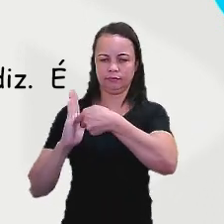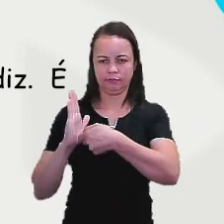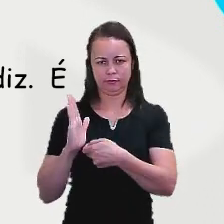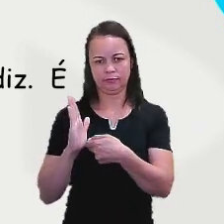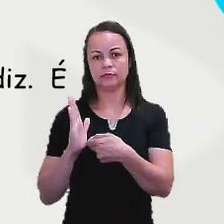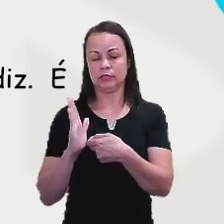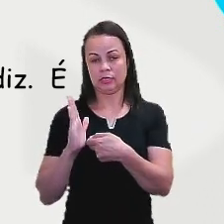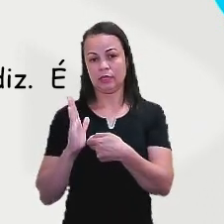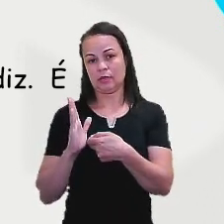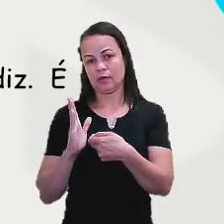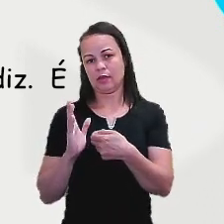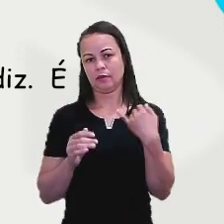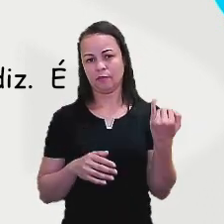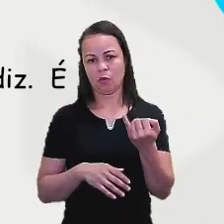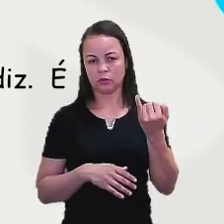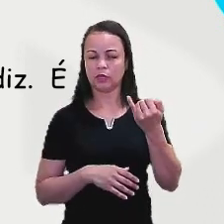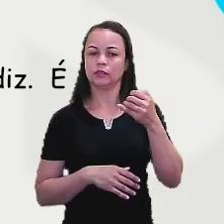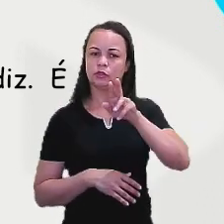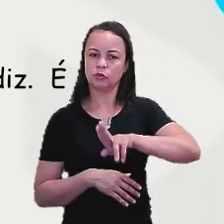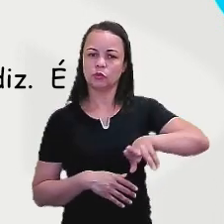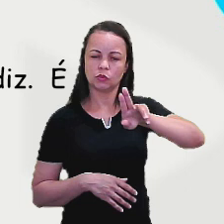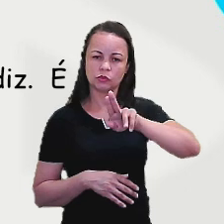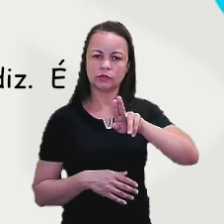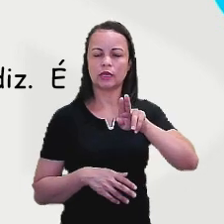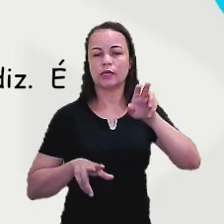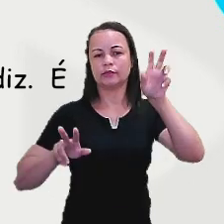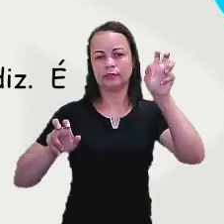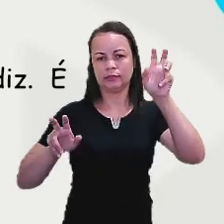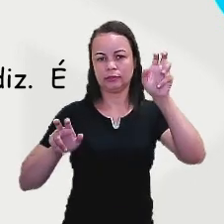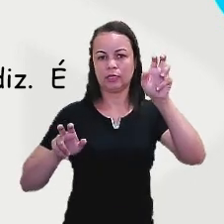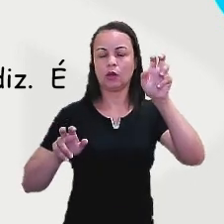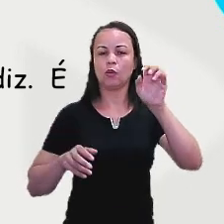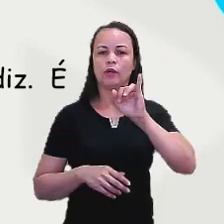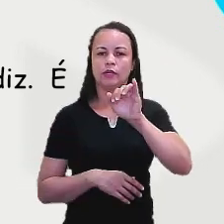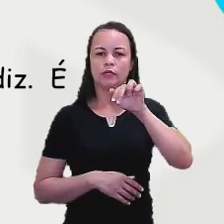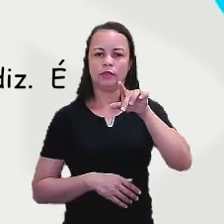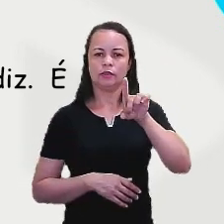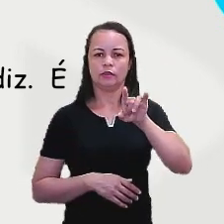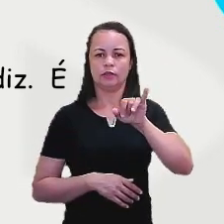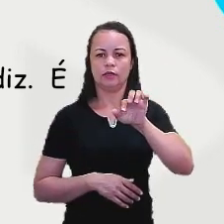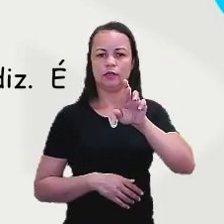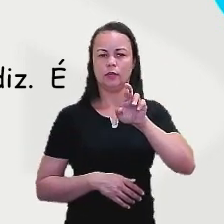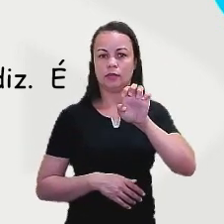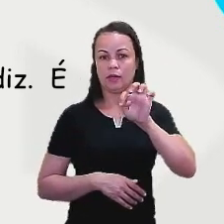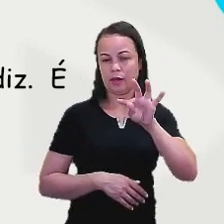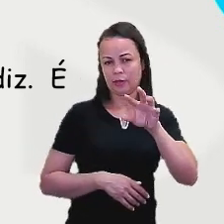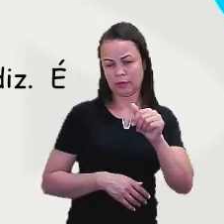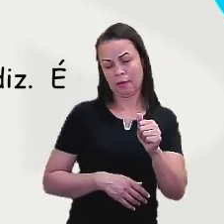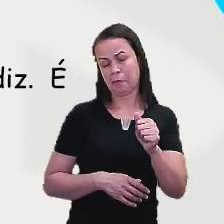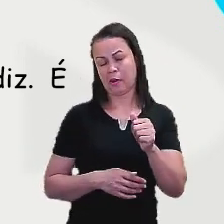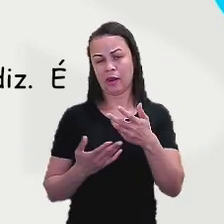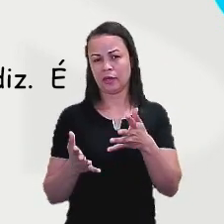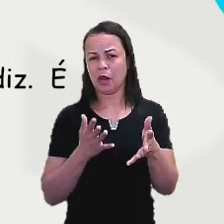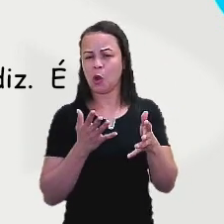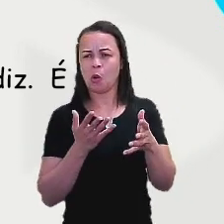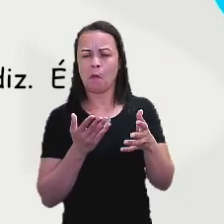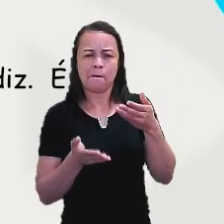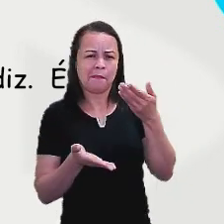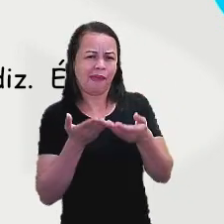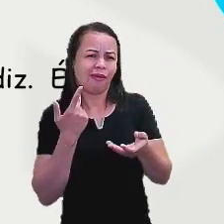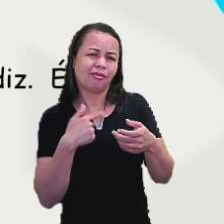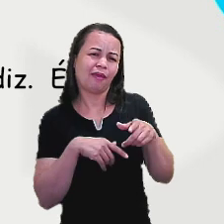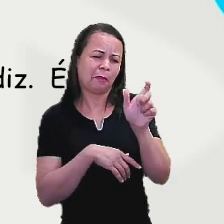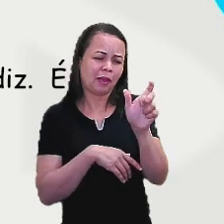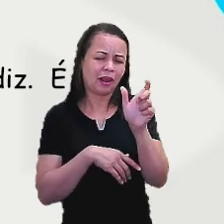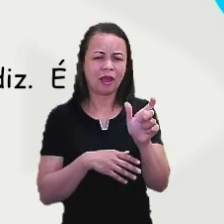é recomendável que utilizemos aí a citação indireta, para não correr o risco de perder ali alguma palavrinha, né, exatamente